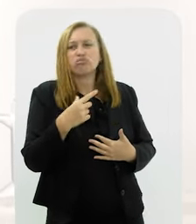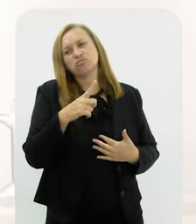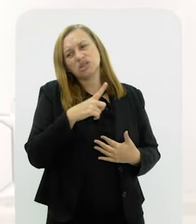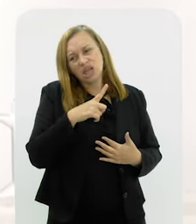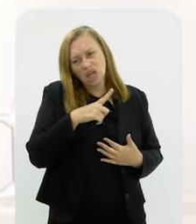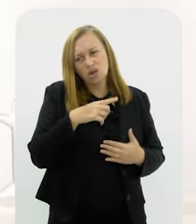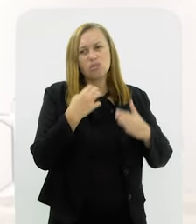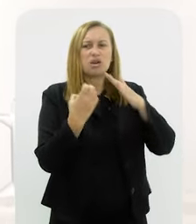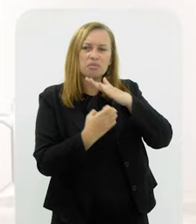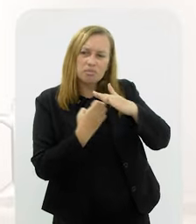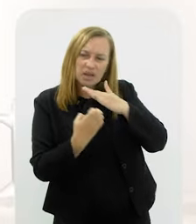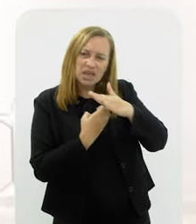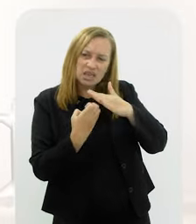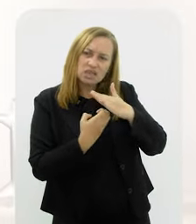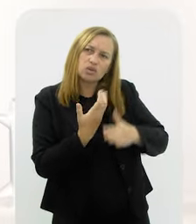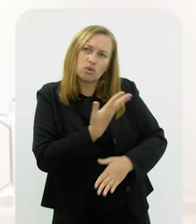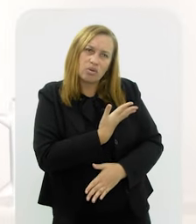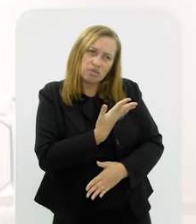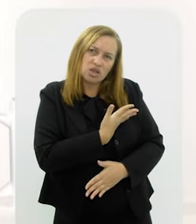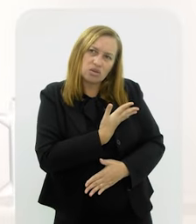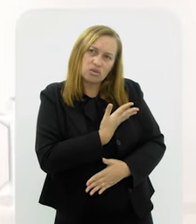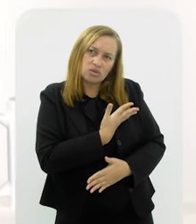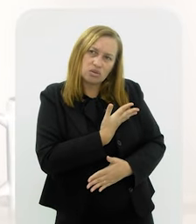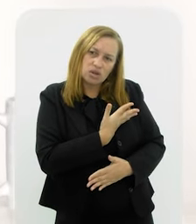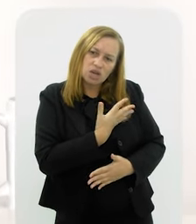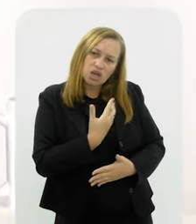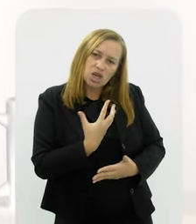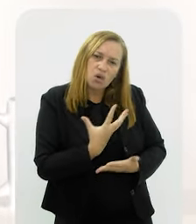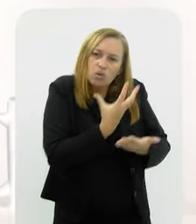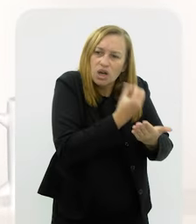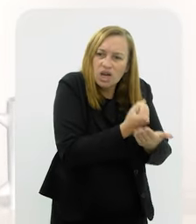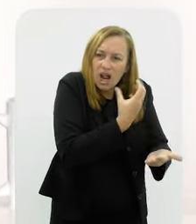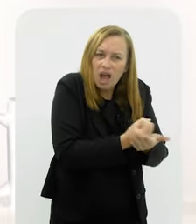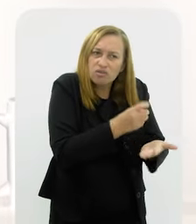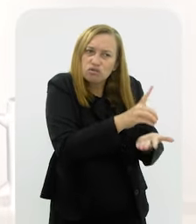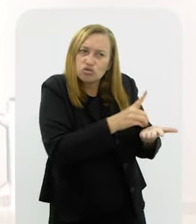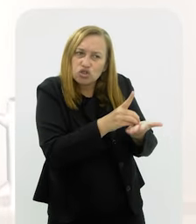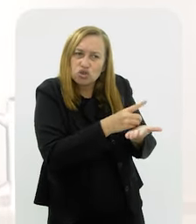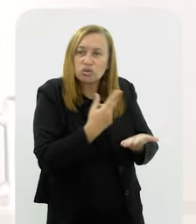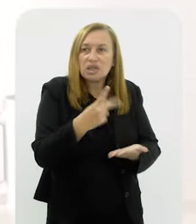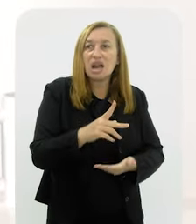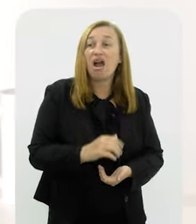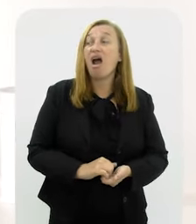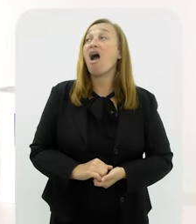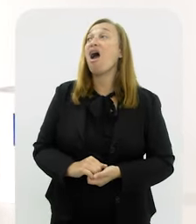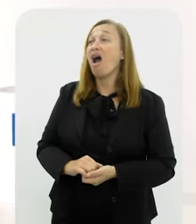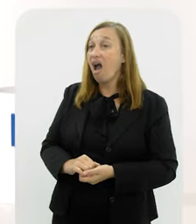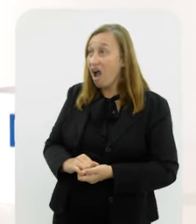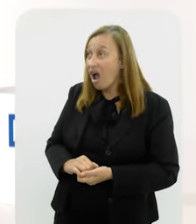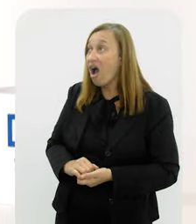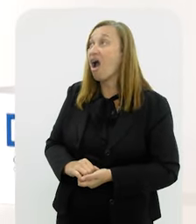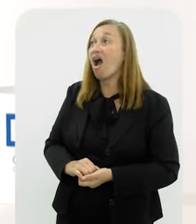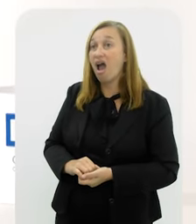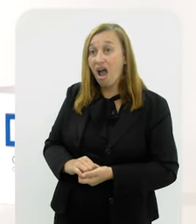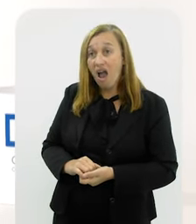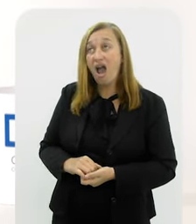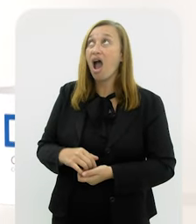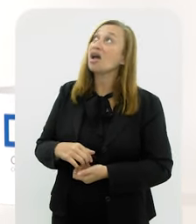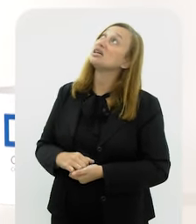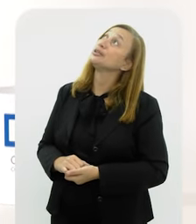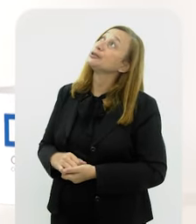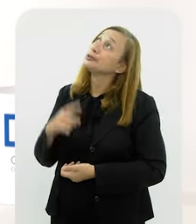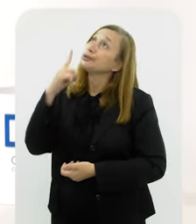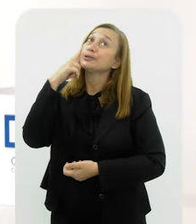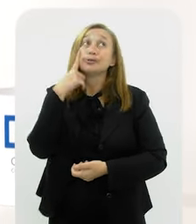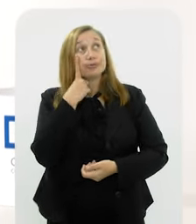Eu tenho uma agência de publicidade do amigo meu, quando tem jingles ele me chama e eu gravo os jingles dele, não sei o quê, tá. Aí disse, tá. Aí ele